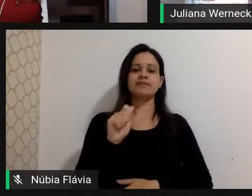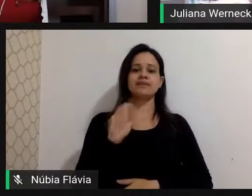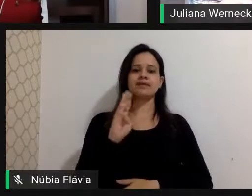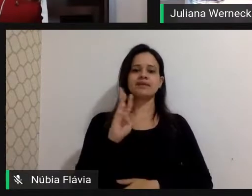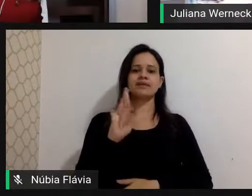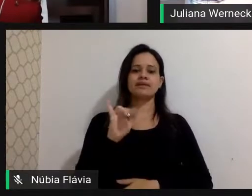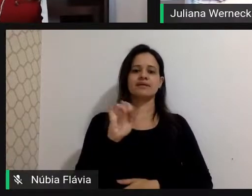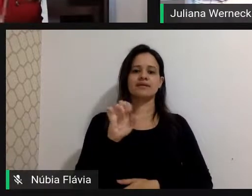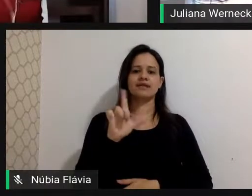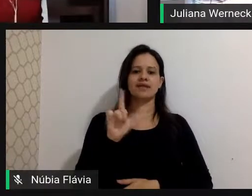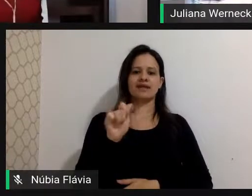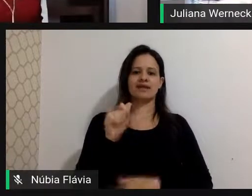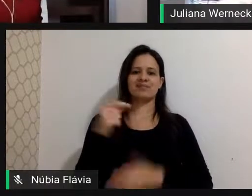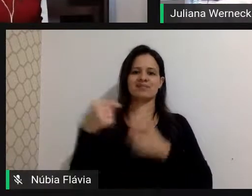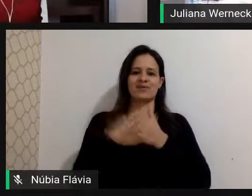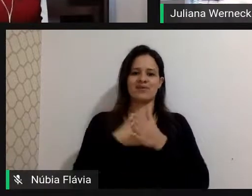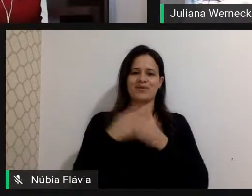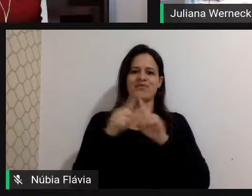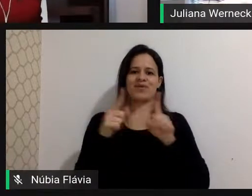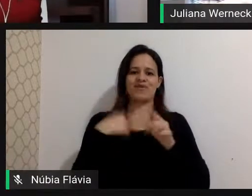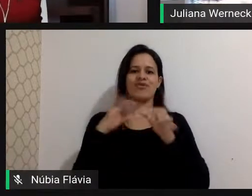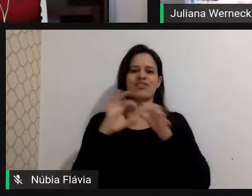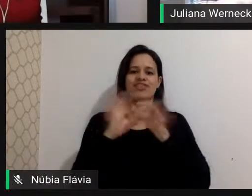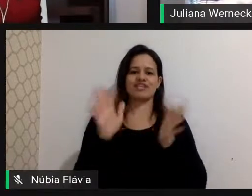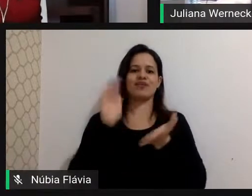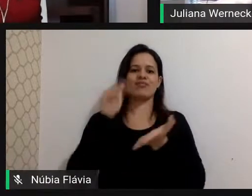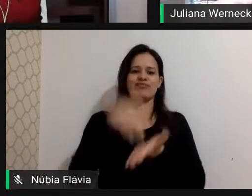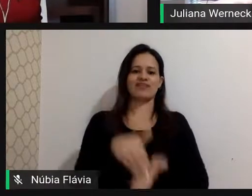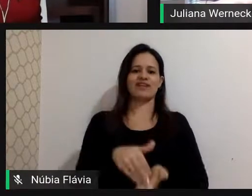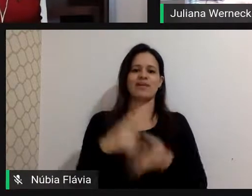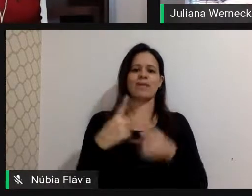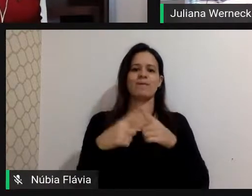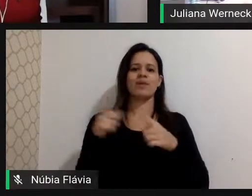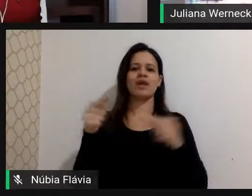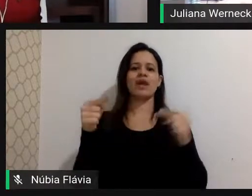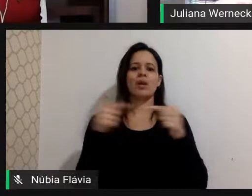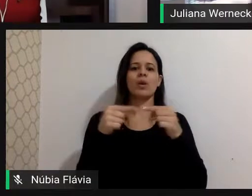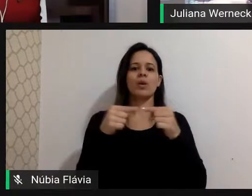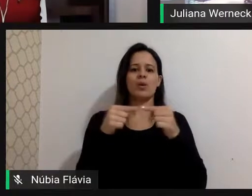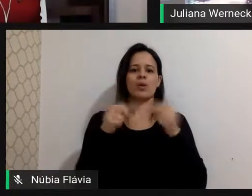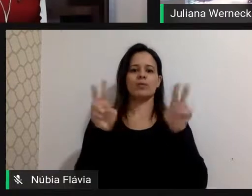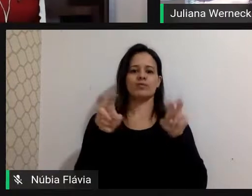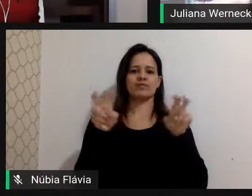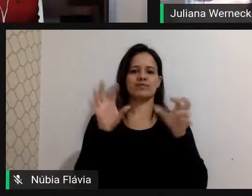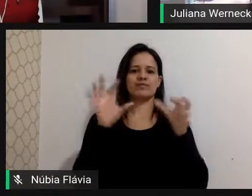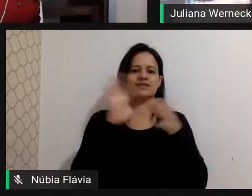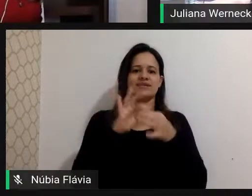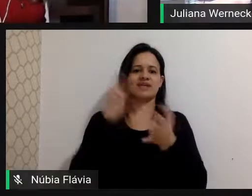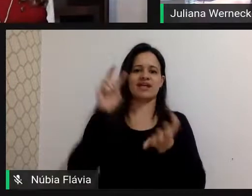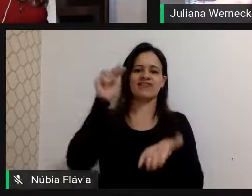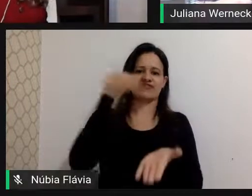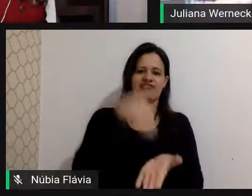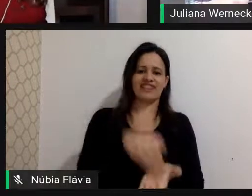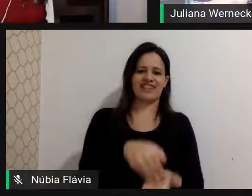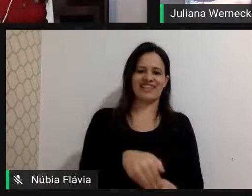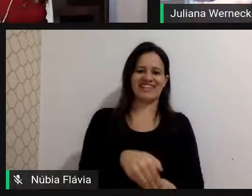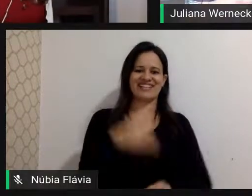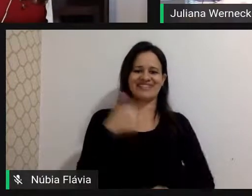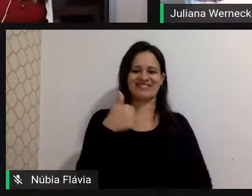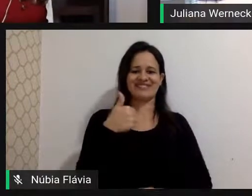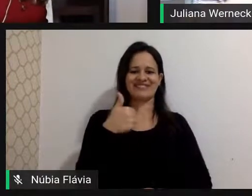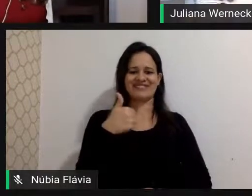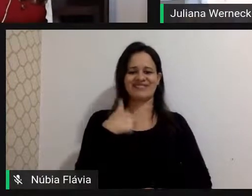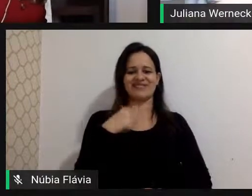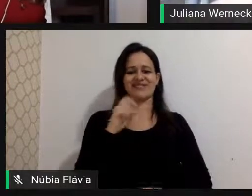para o final. Porque eu acho que ela tem muito a ver com... Isso é legal, Gabriela, acho que no final vai fazer sentido. Eu